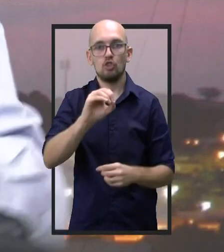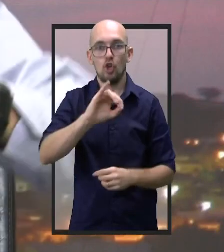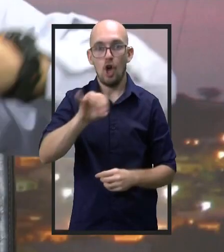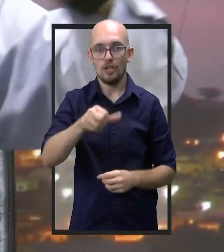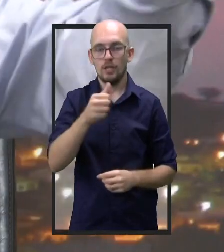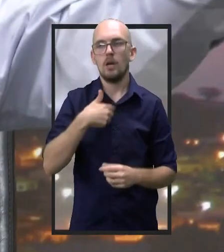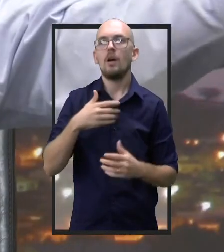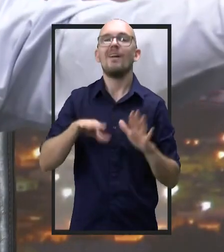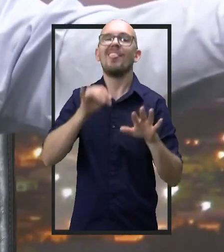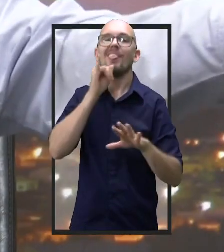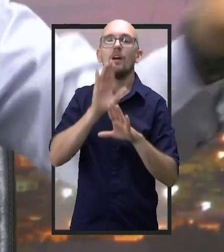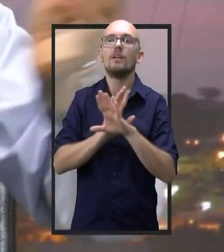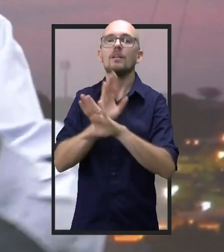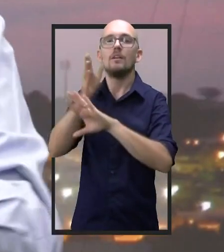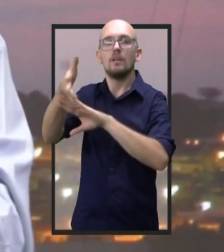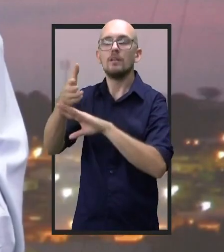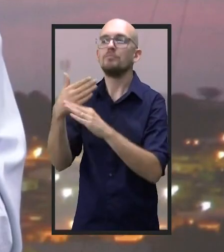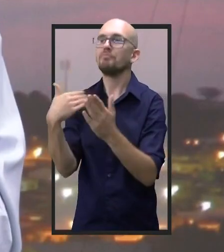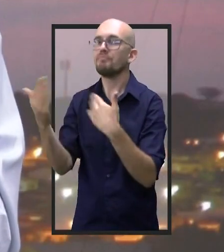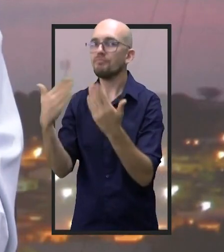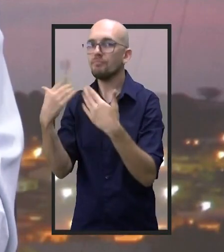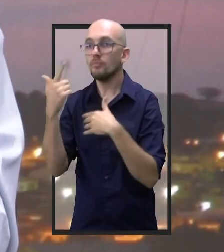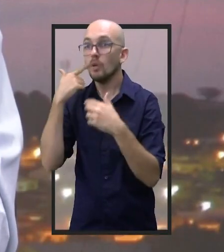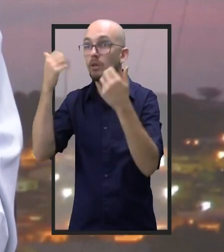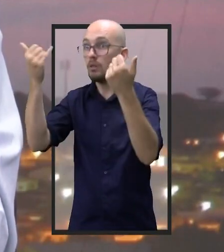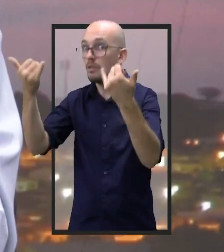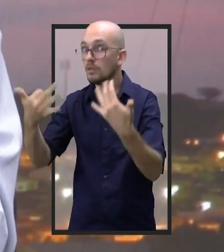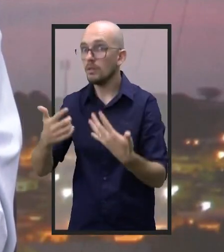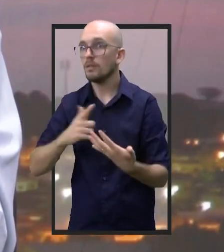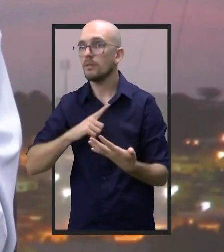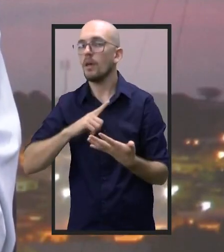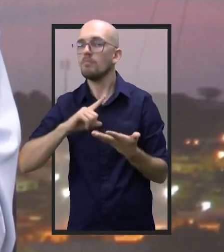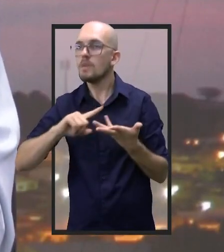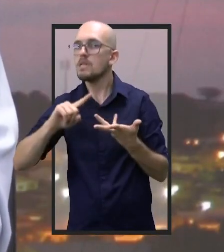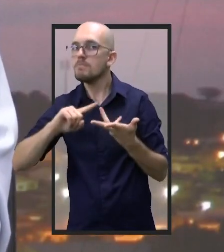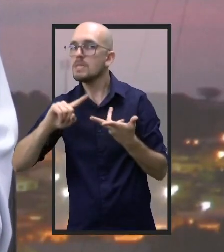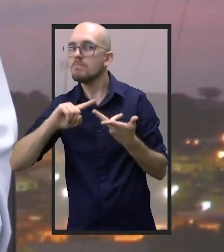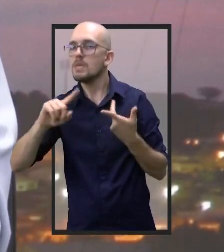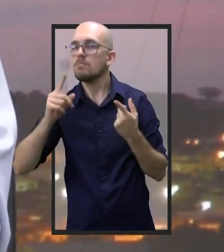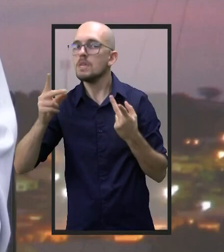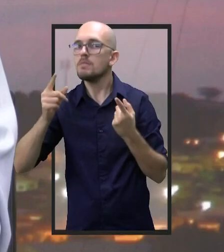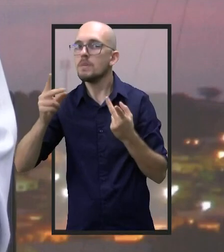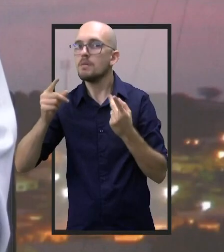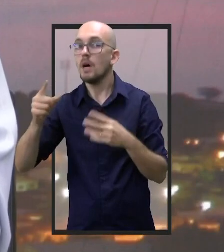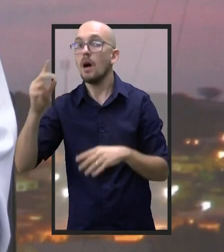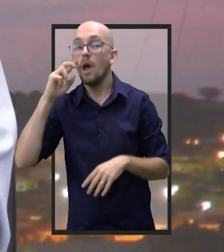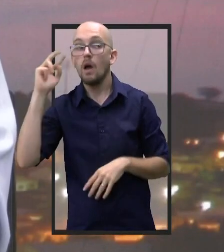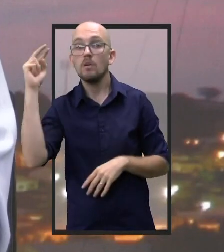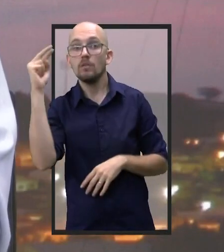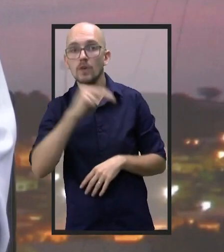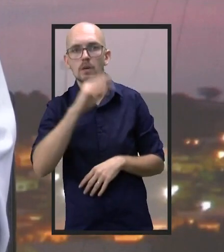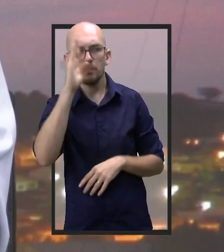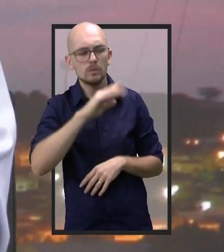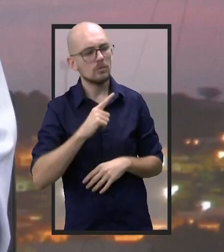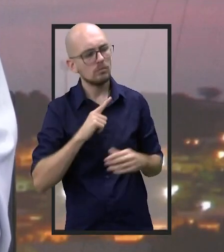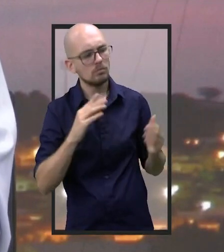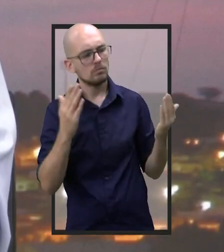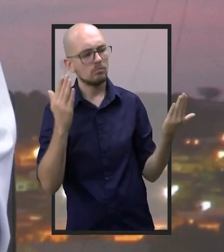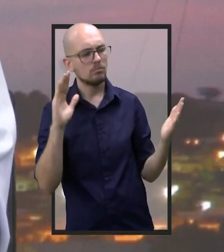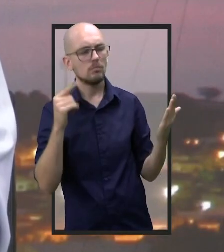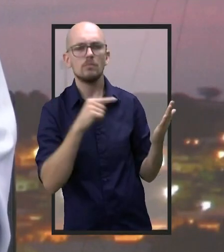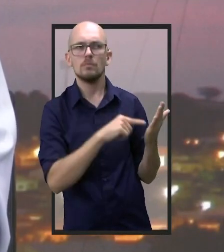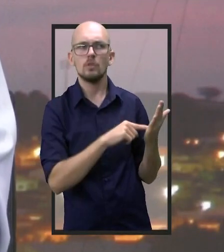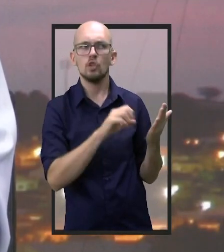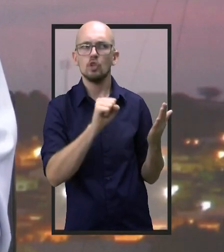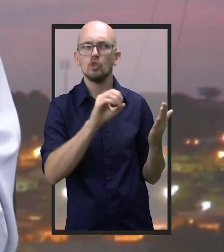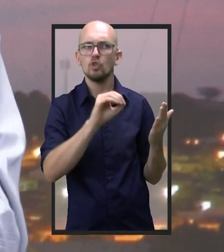só tecnologia, o nosso produtor que está distante para escolher a melhor tecnologia, mas ele faz essa parametrização. Pô, mas